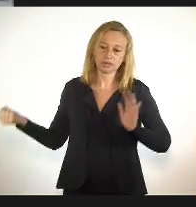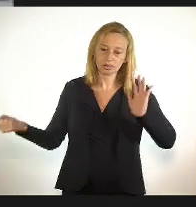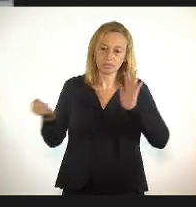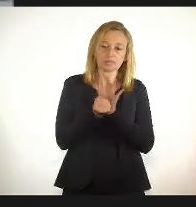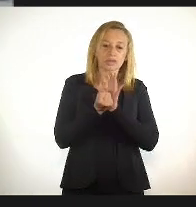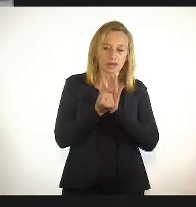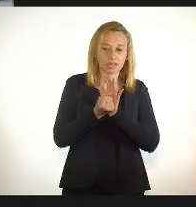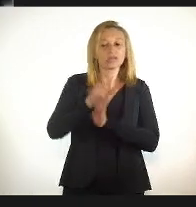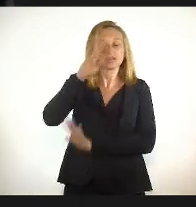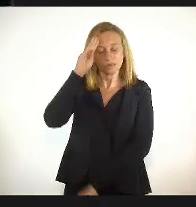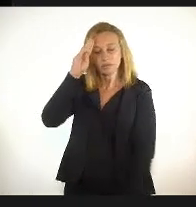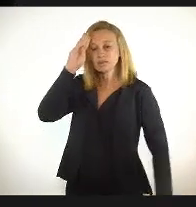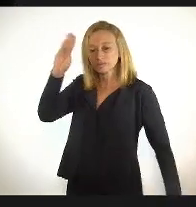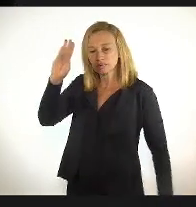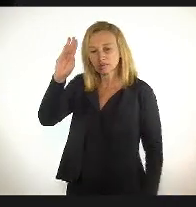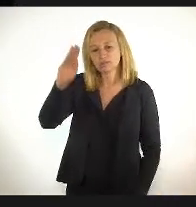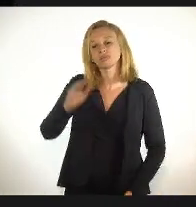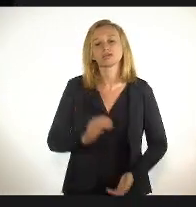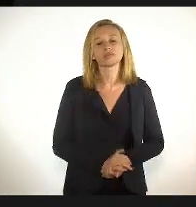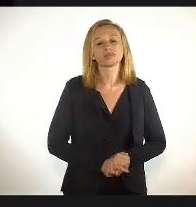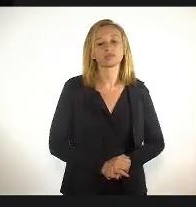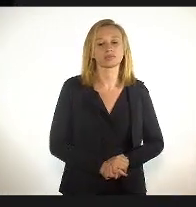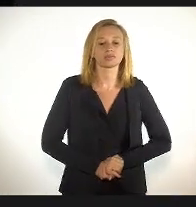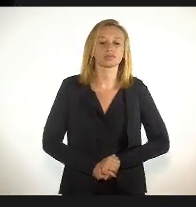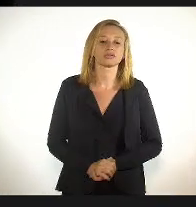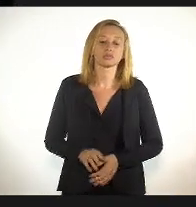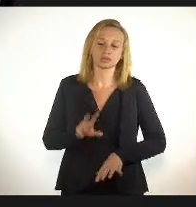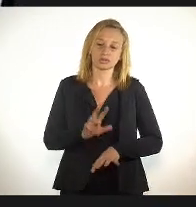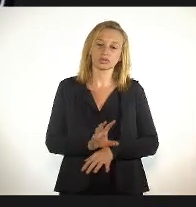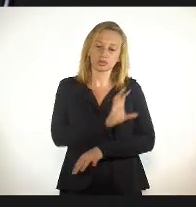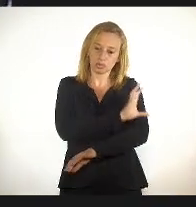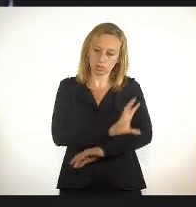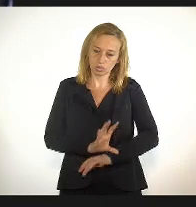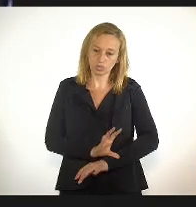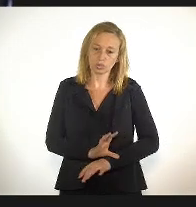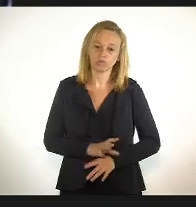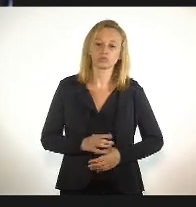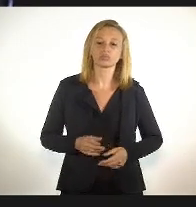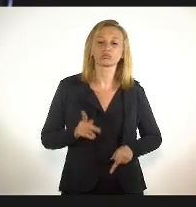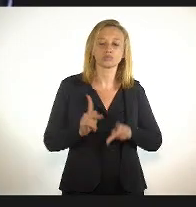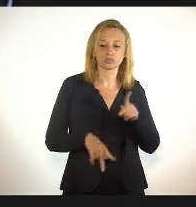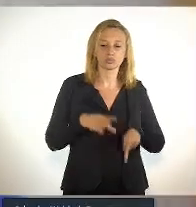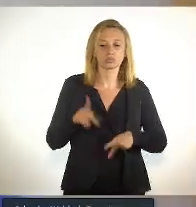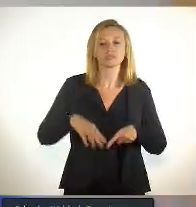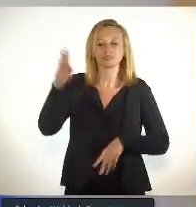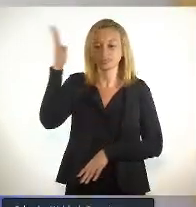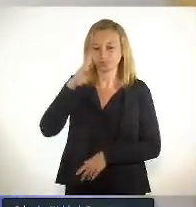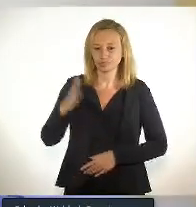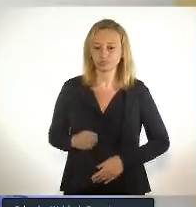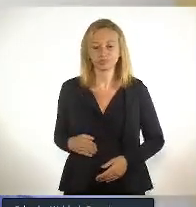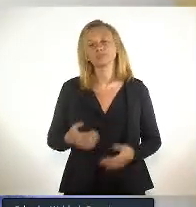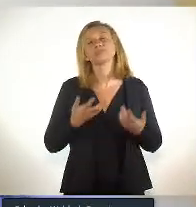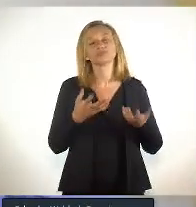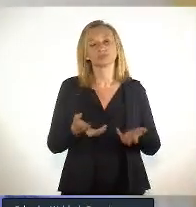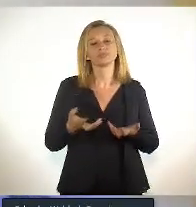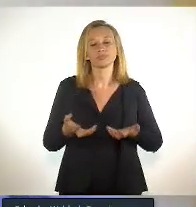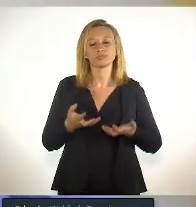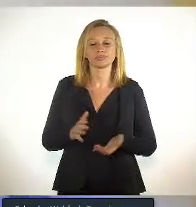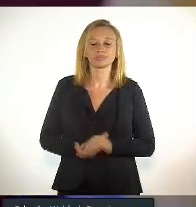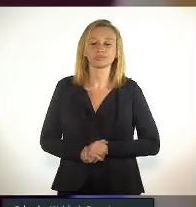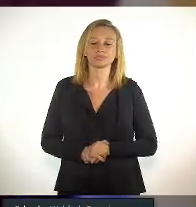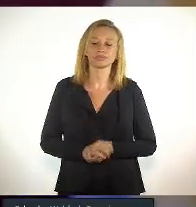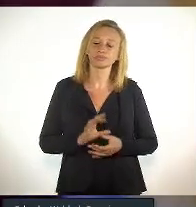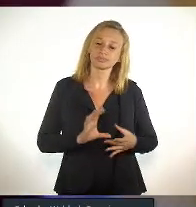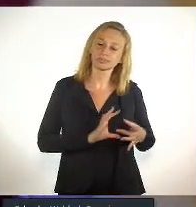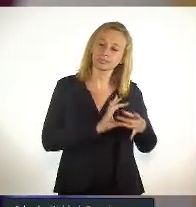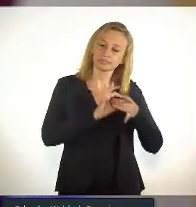centrais da posição étnico-racial e cultural do povo brasileiro. Então, queria fazer o